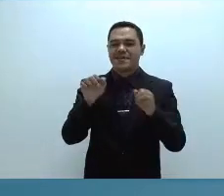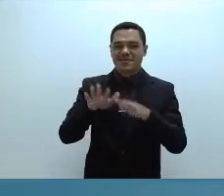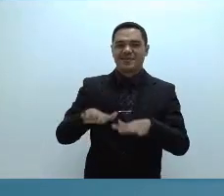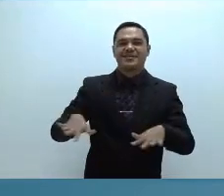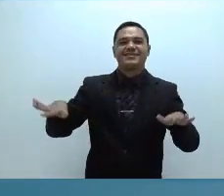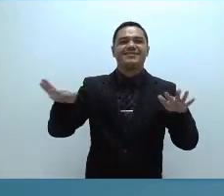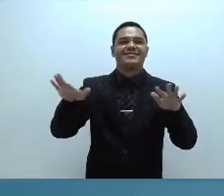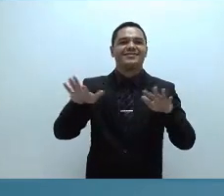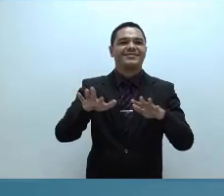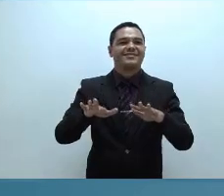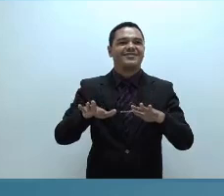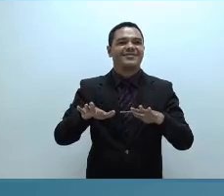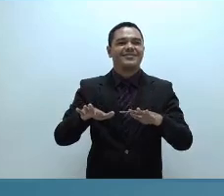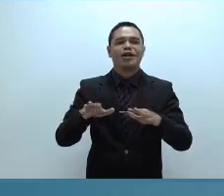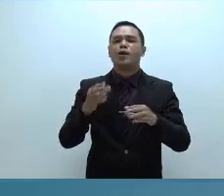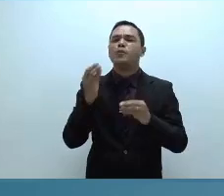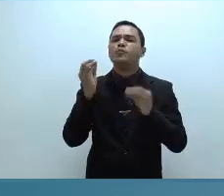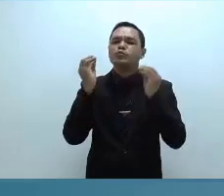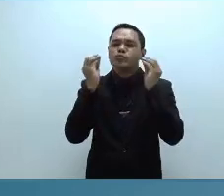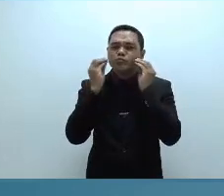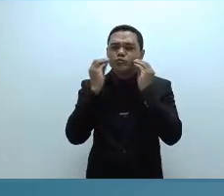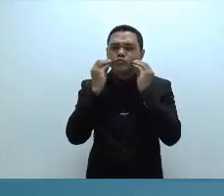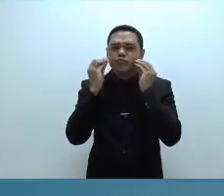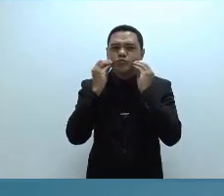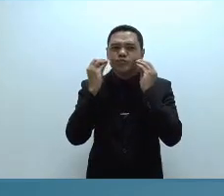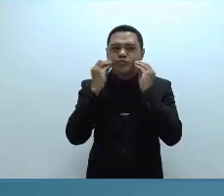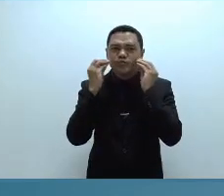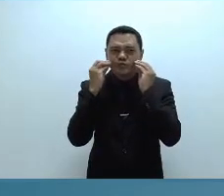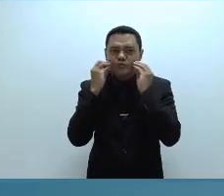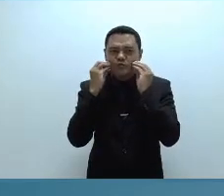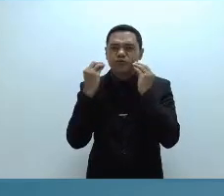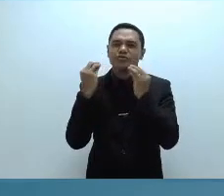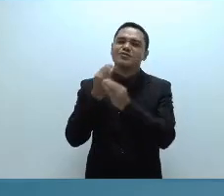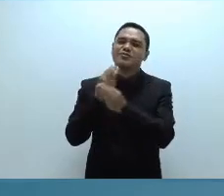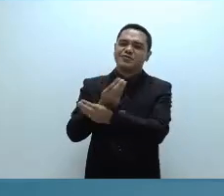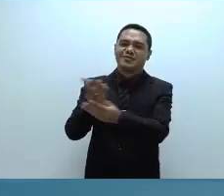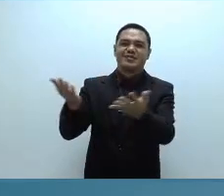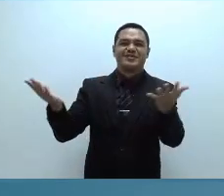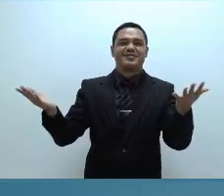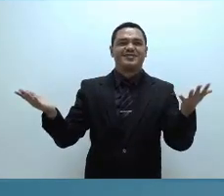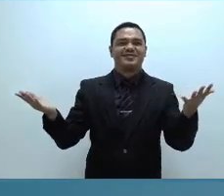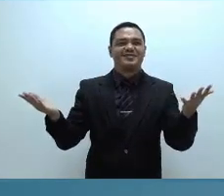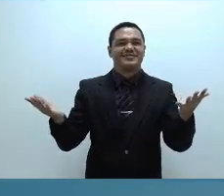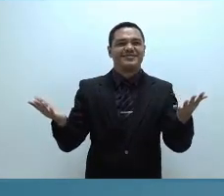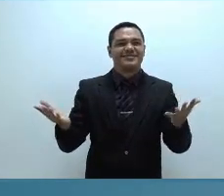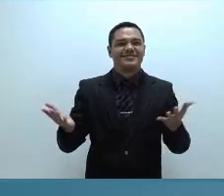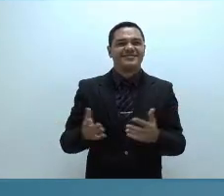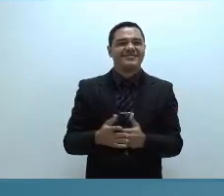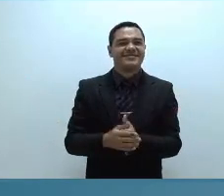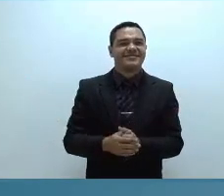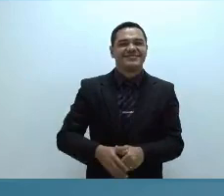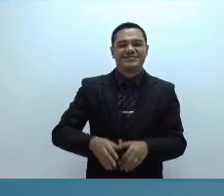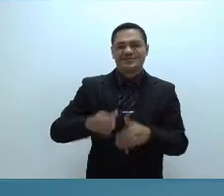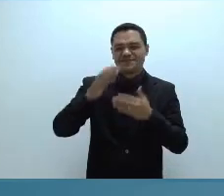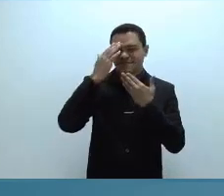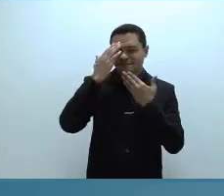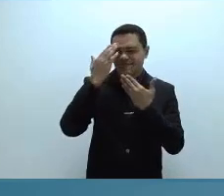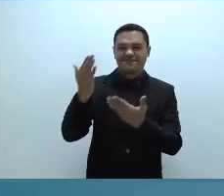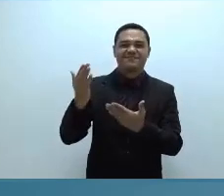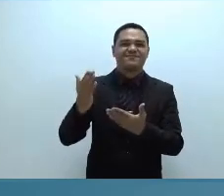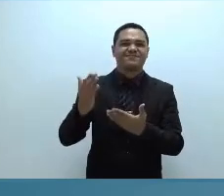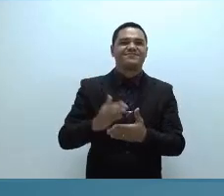grande beijo, minha querida Maria, todas as minhas colegas, tá bom? Querido, muito obrigada,